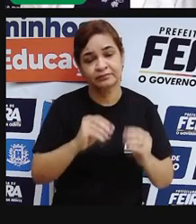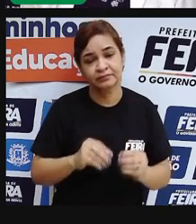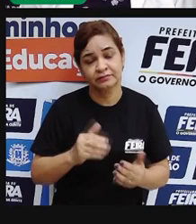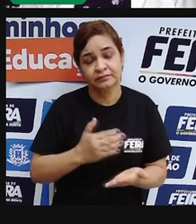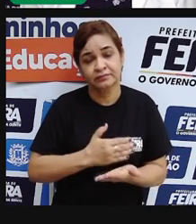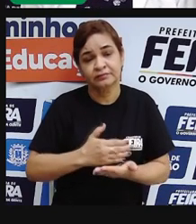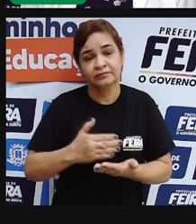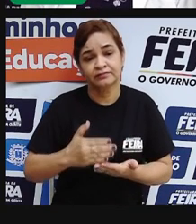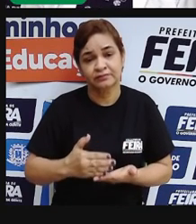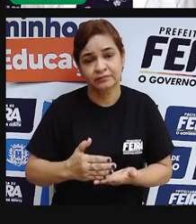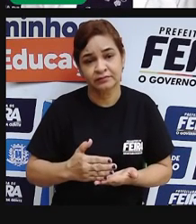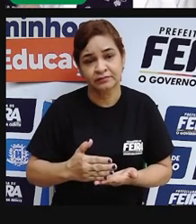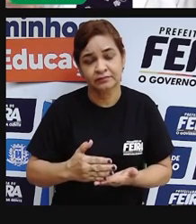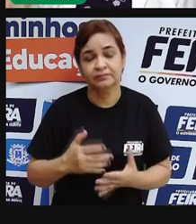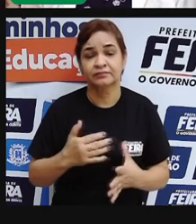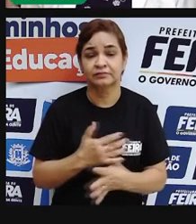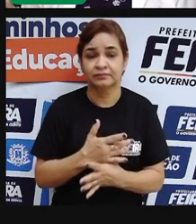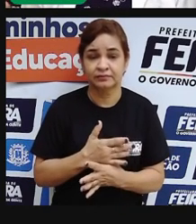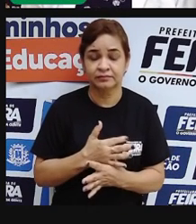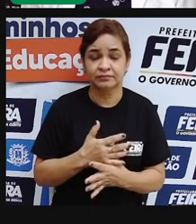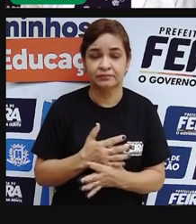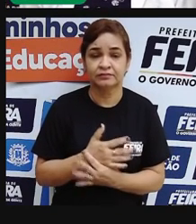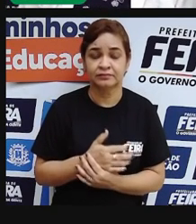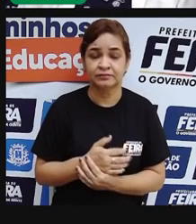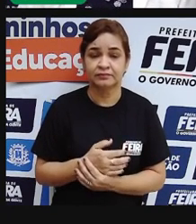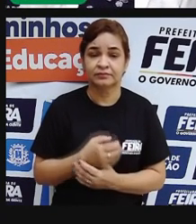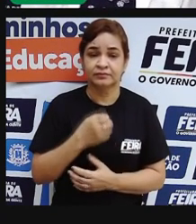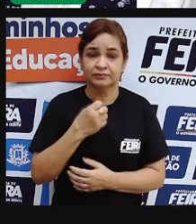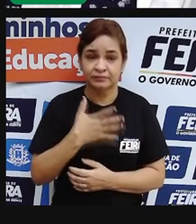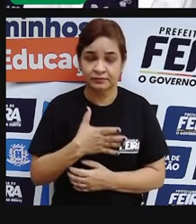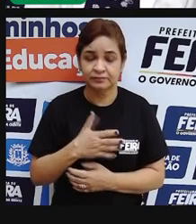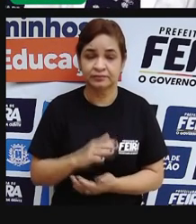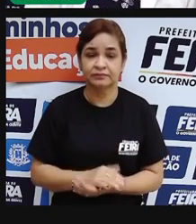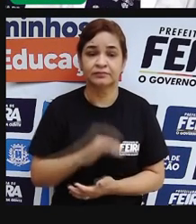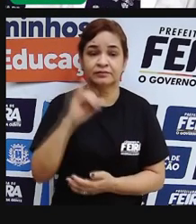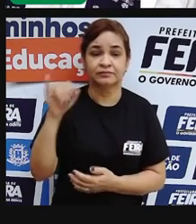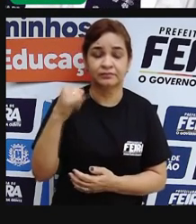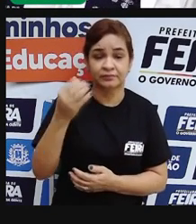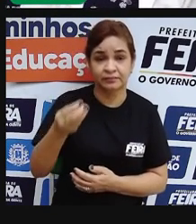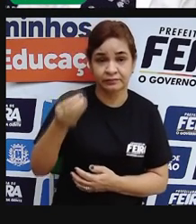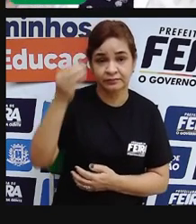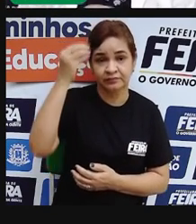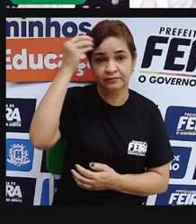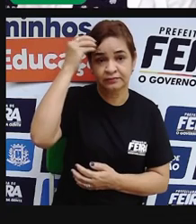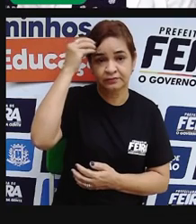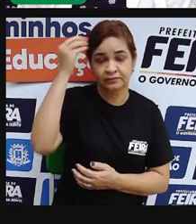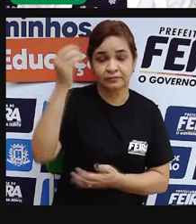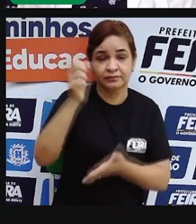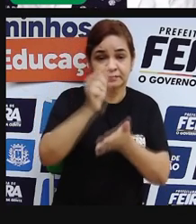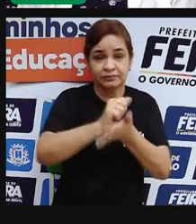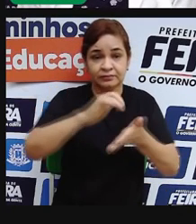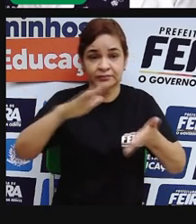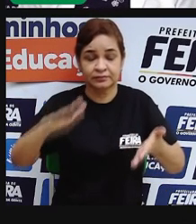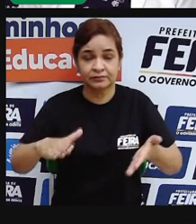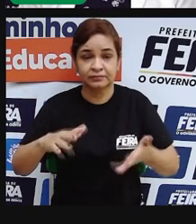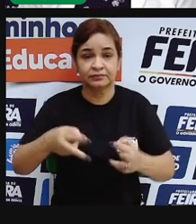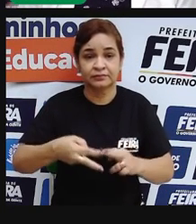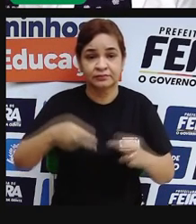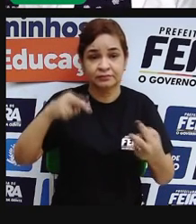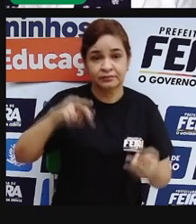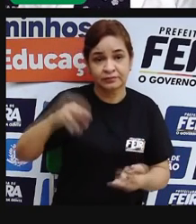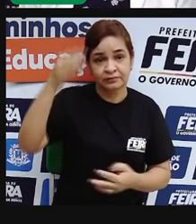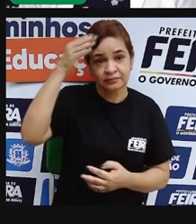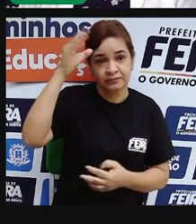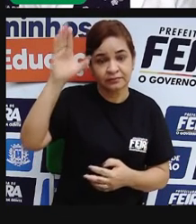nasceu no filme bem interessante que ajuda a vocês entender essa parte das características culturais e genéticas que